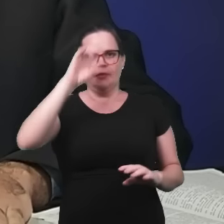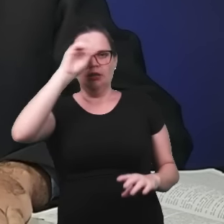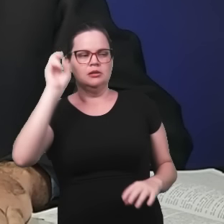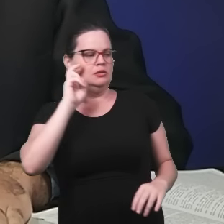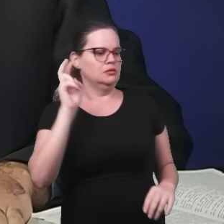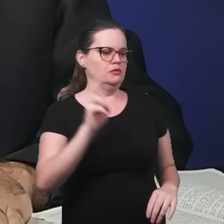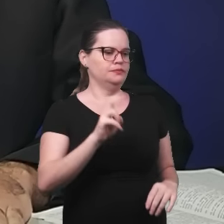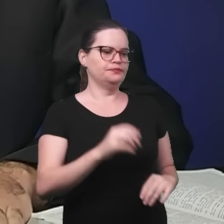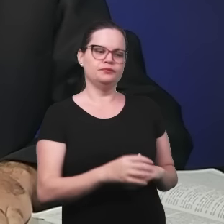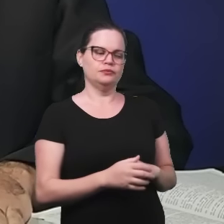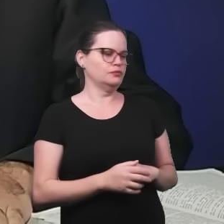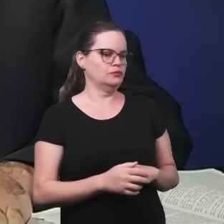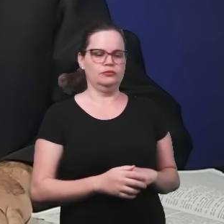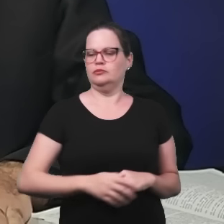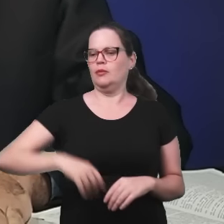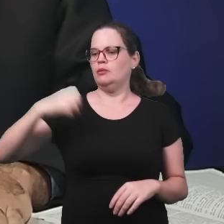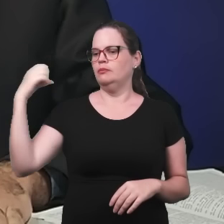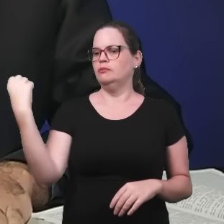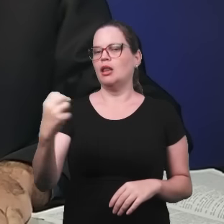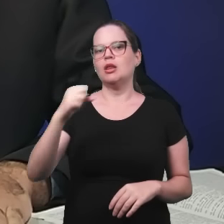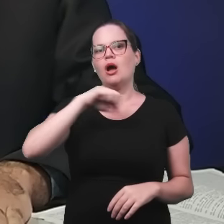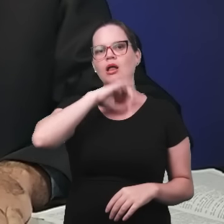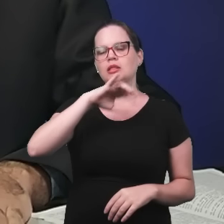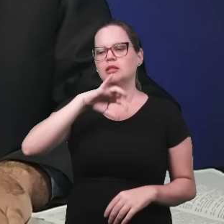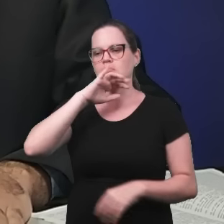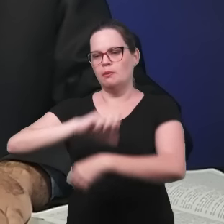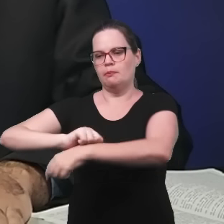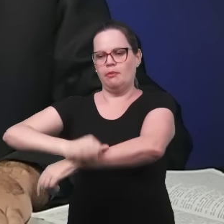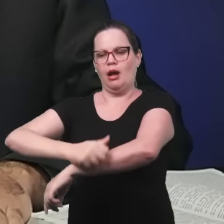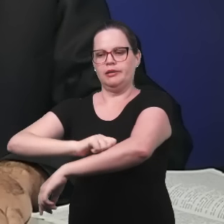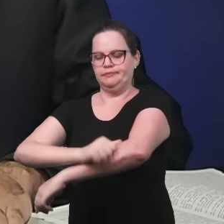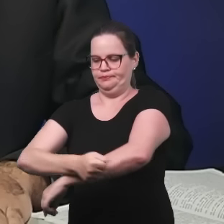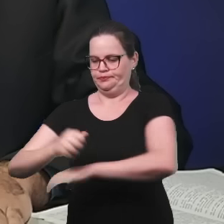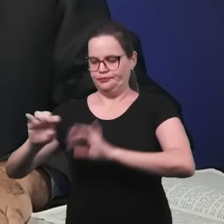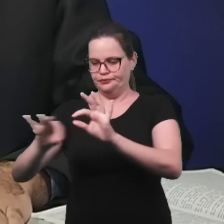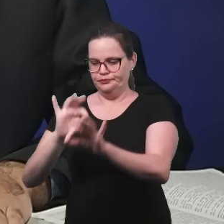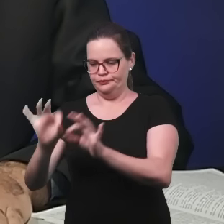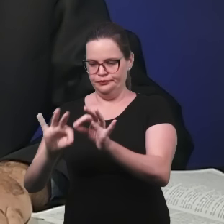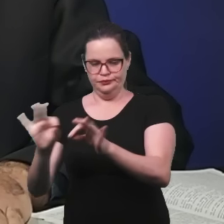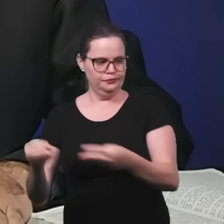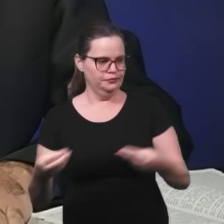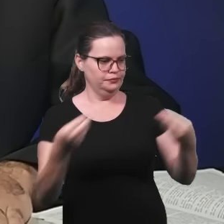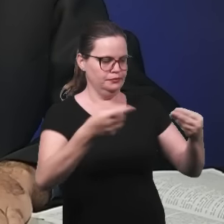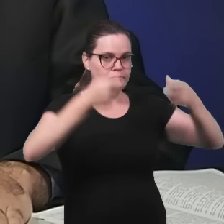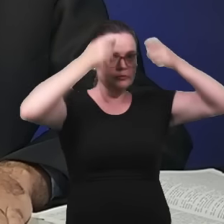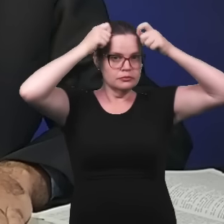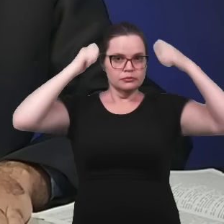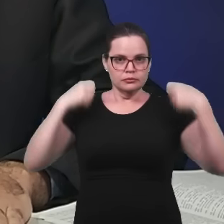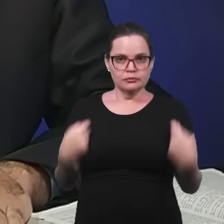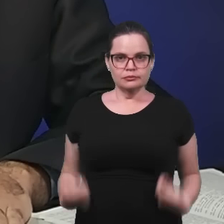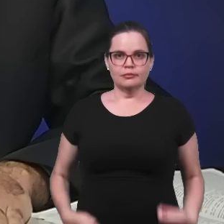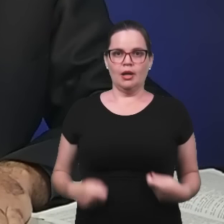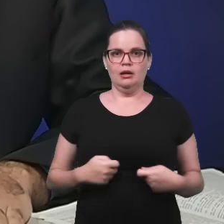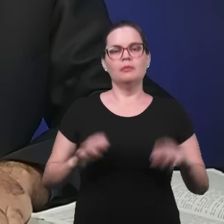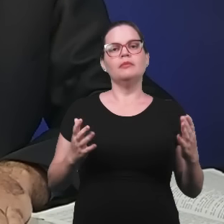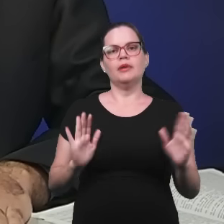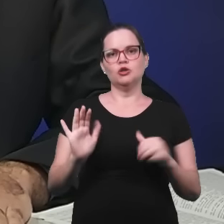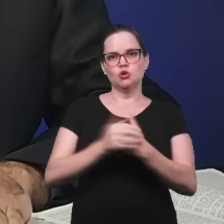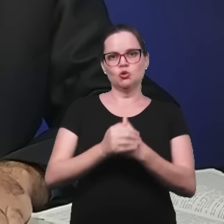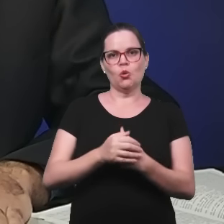foi sacrificado por eles. Então, essa capa é as vestes da salvação que nós encontramos